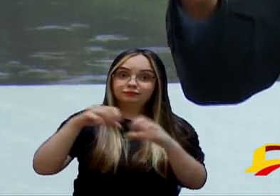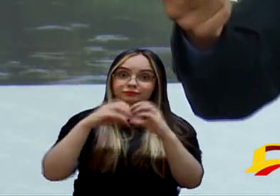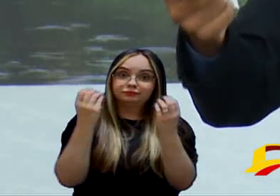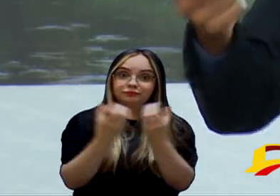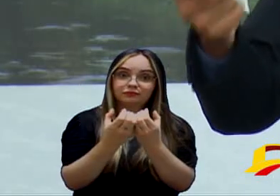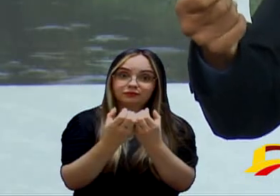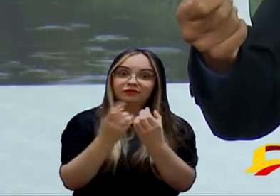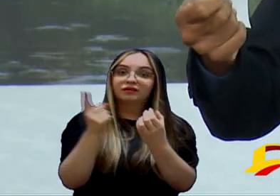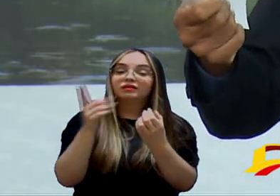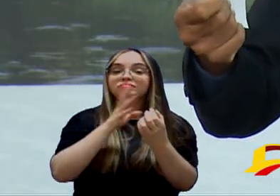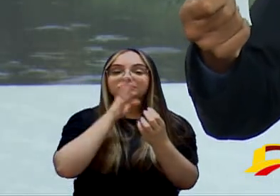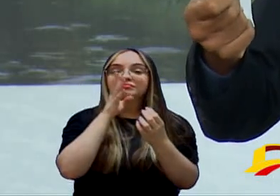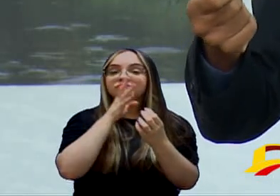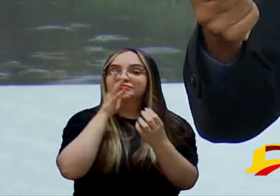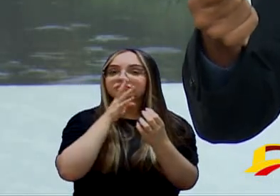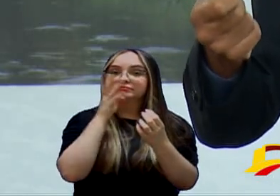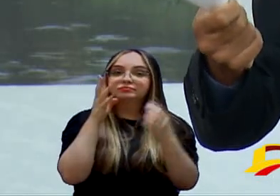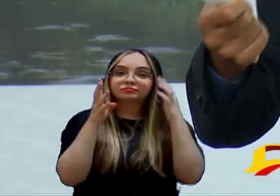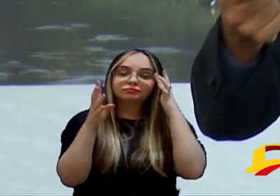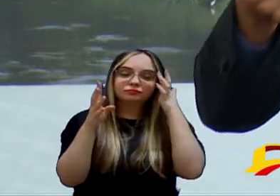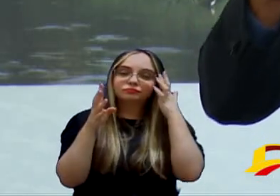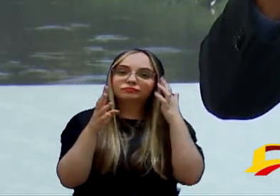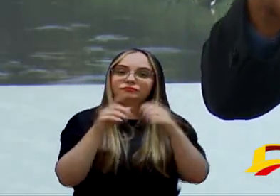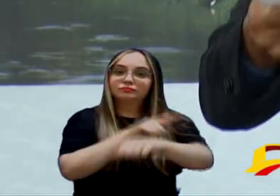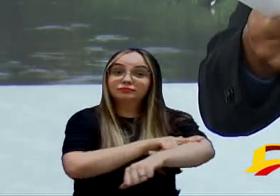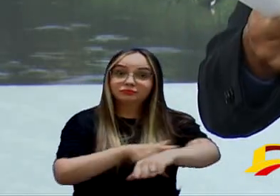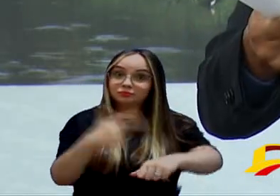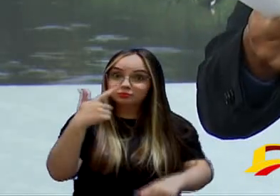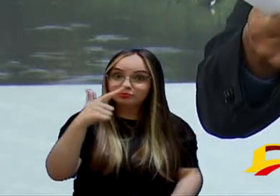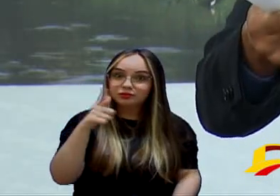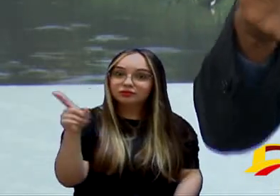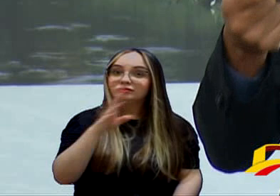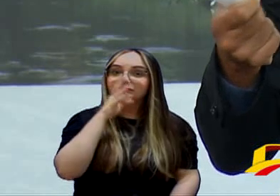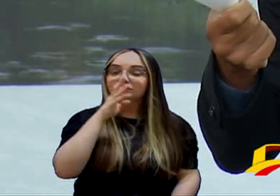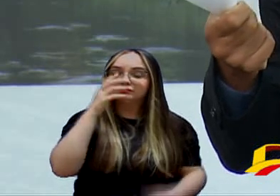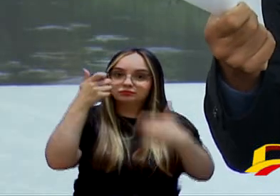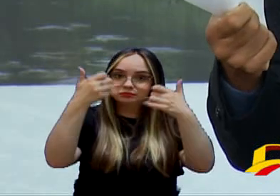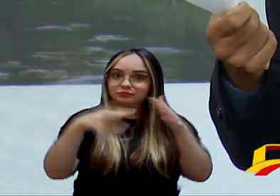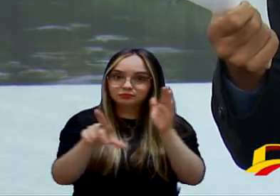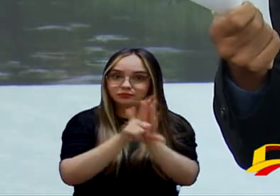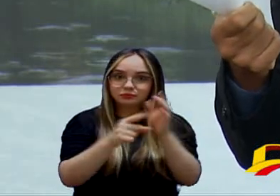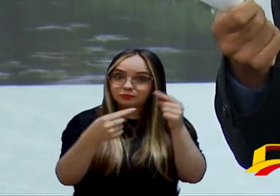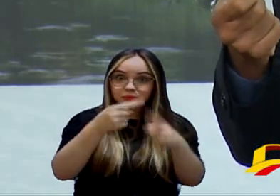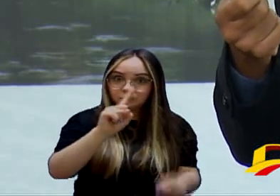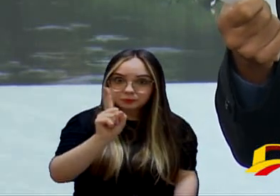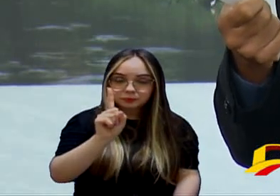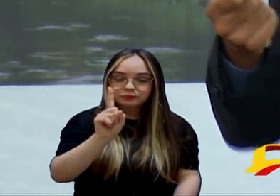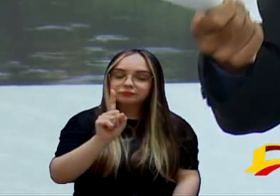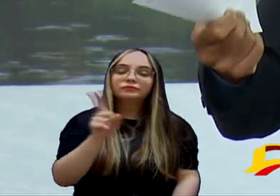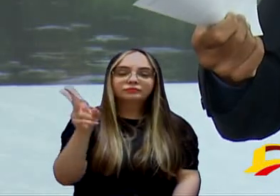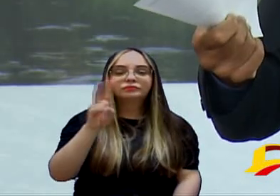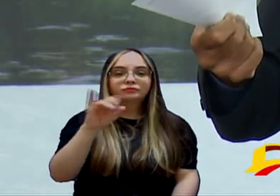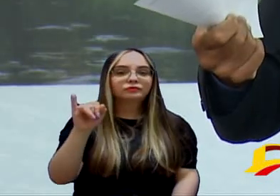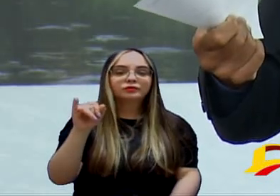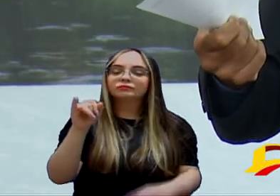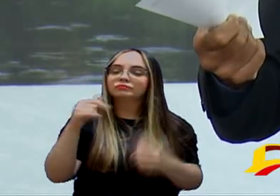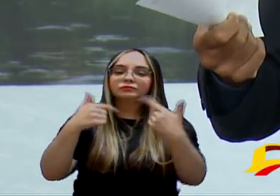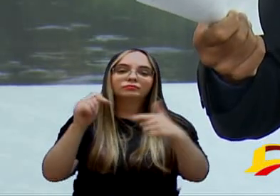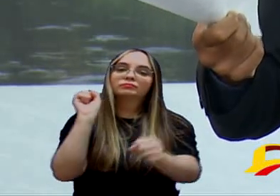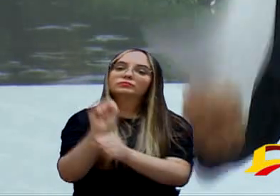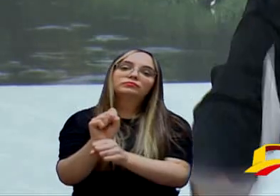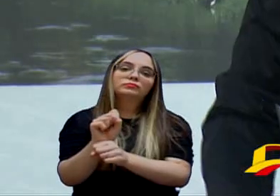sem nenhum tipo de educação e de maneira ilegal Ela será suspensa